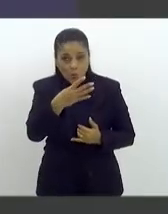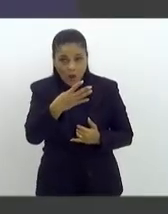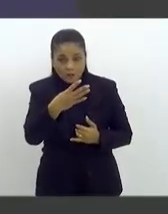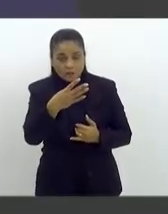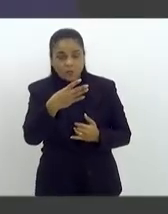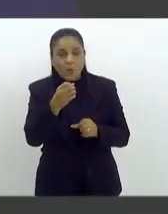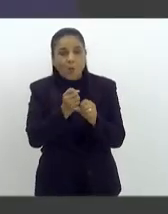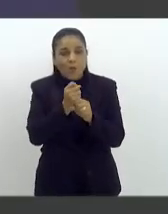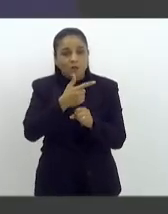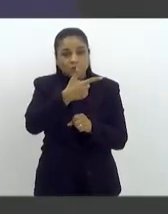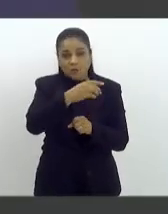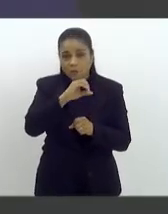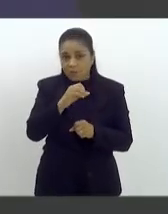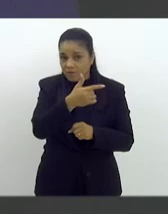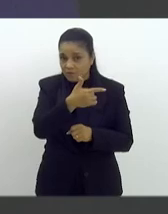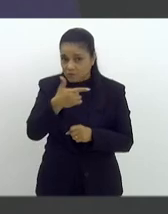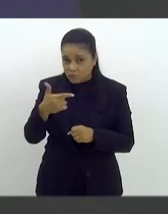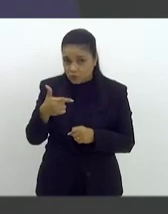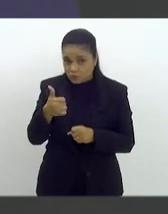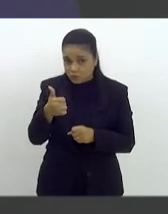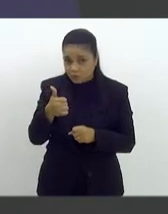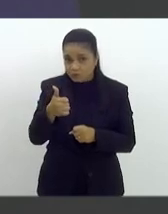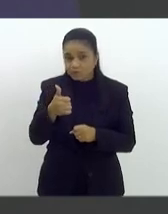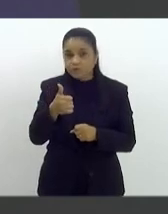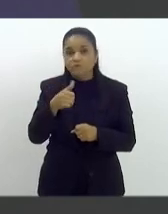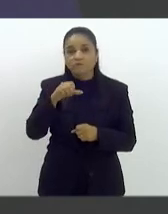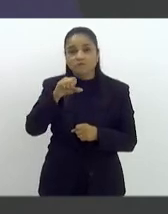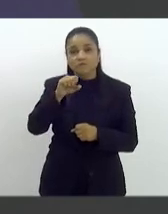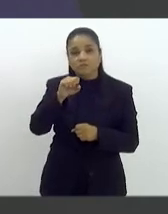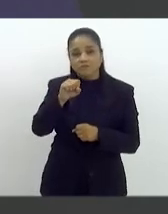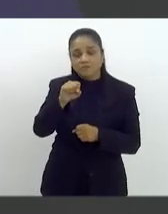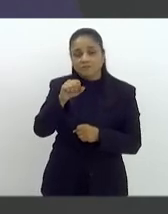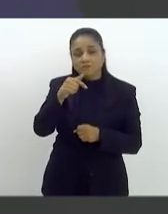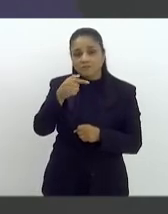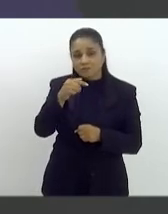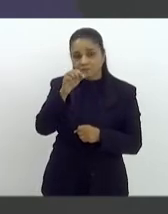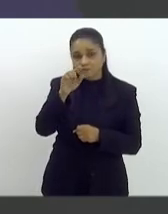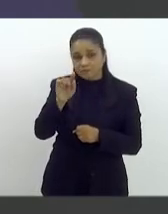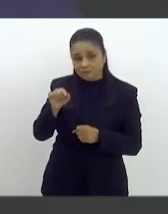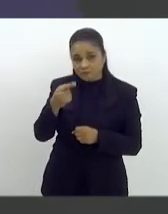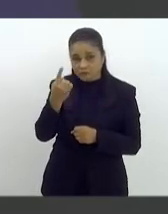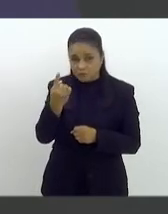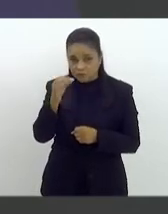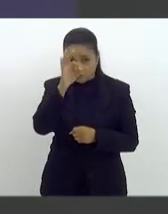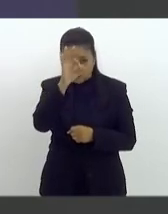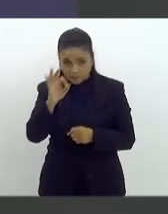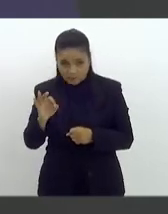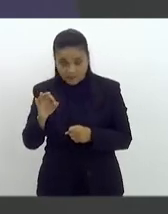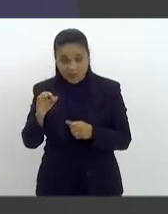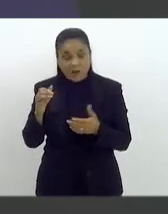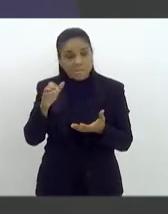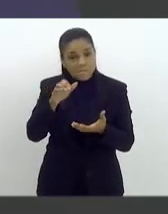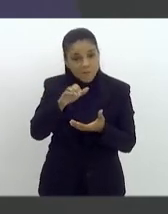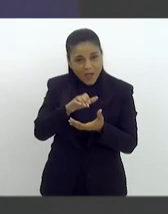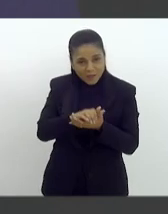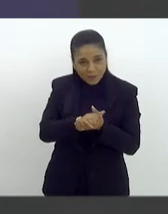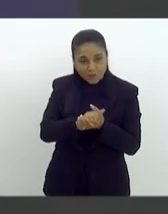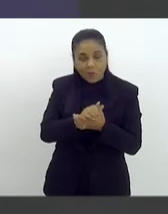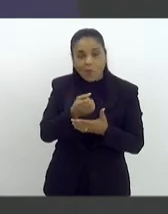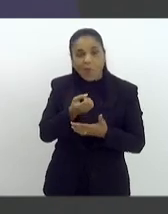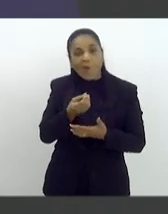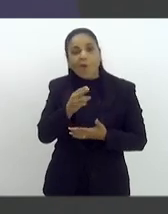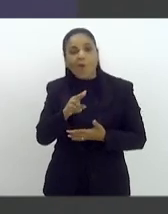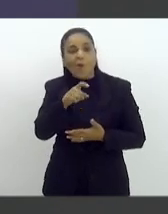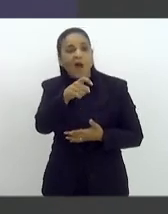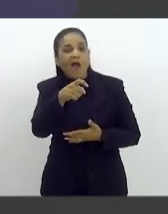2021 é 87,1% dos autores eram companheiros ou ex-companheiros